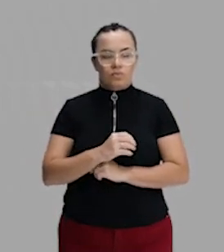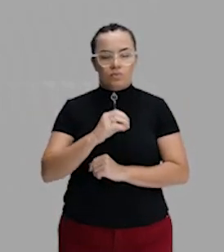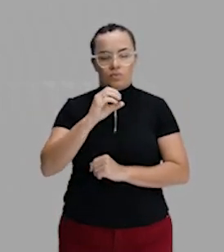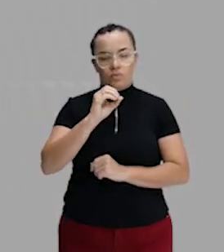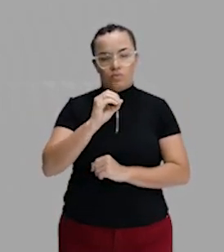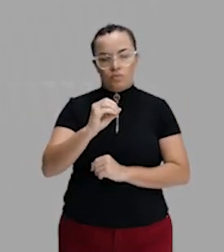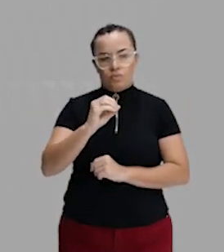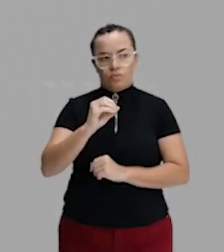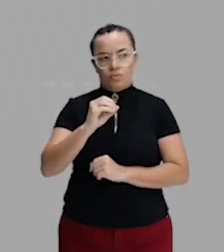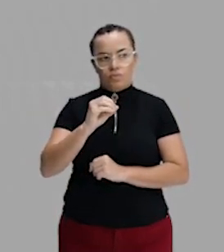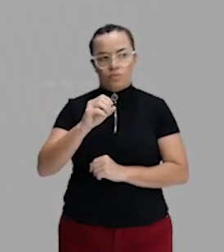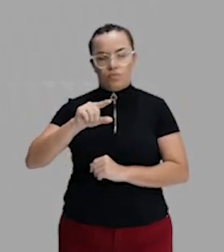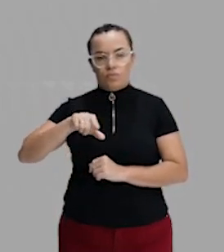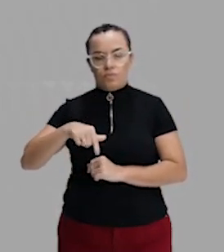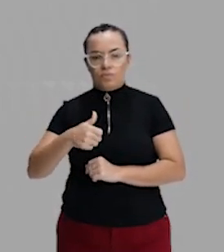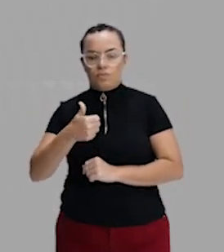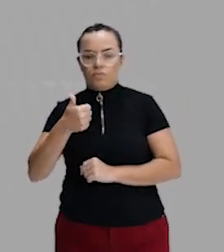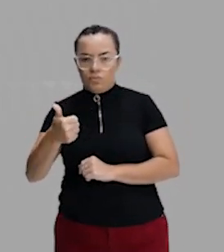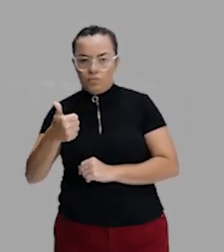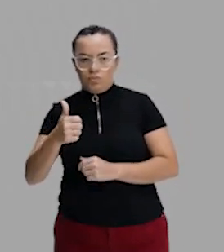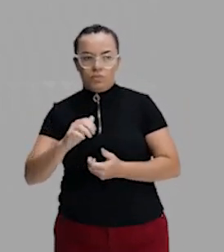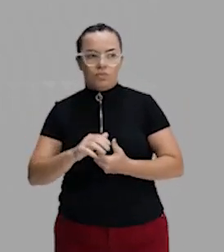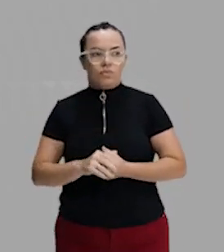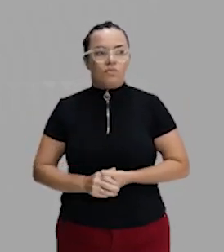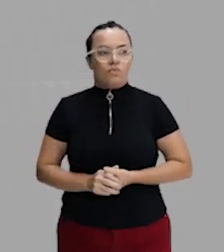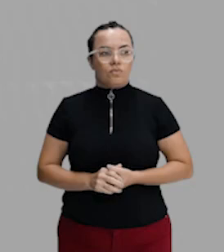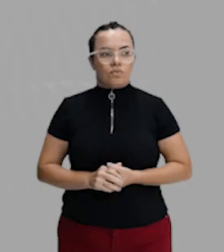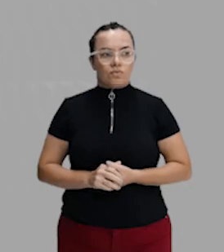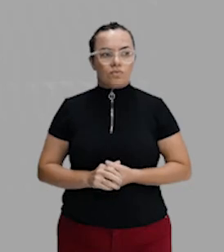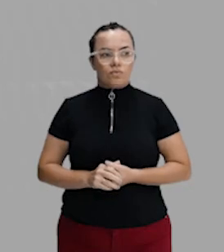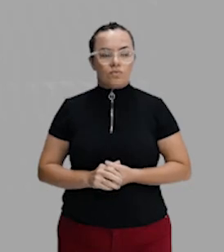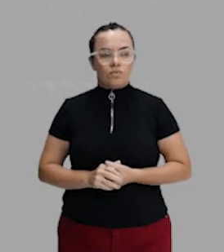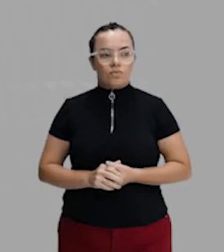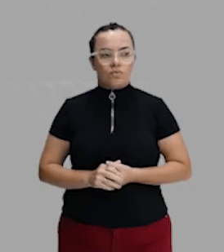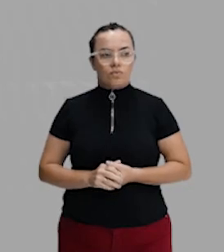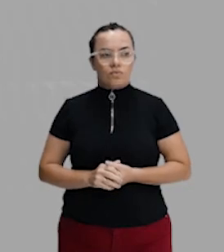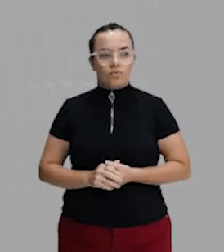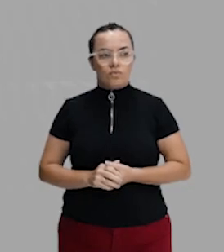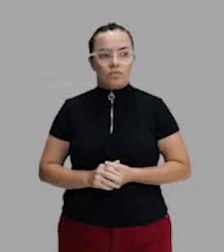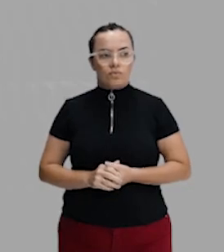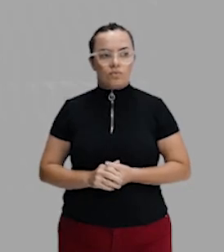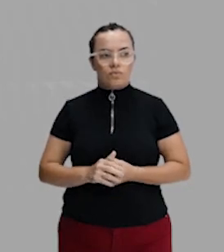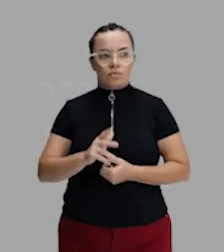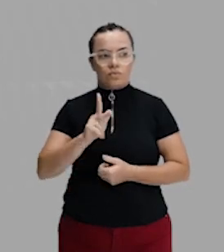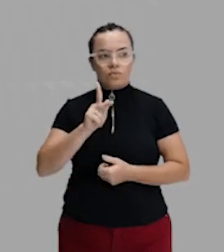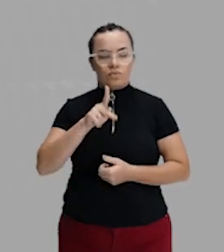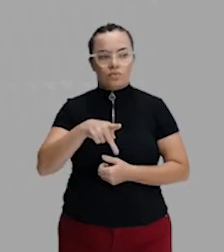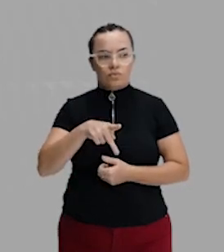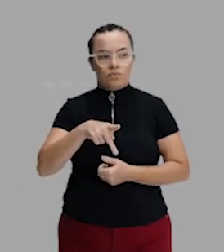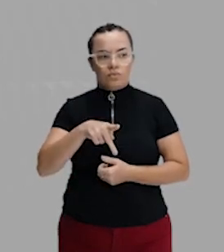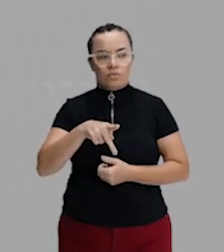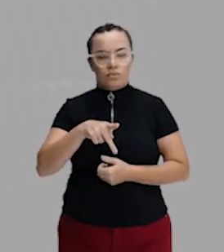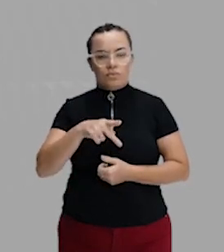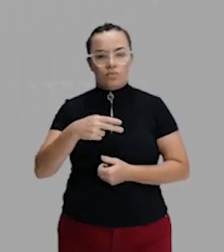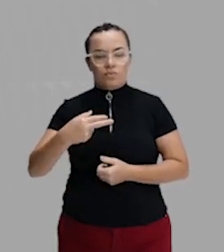Certo? Que ele pediu. O parâmetro é igual a 2.